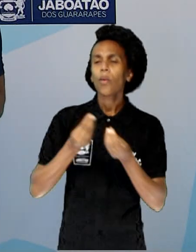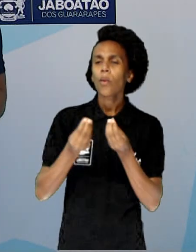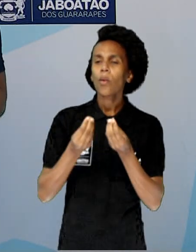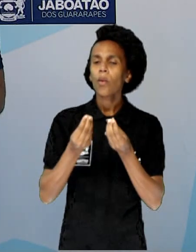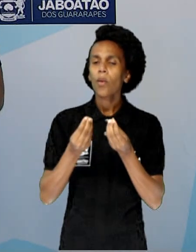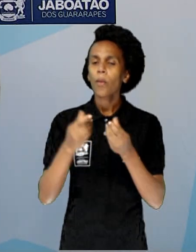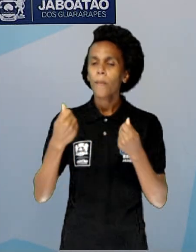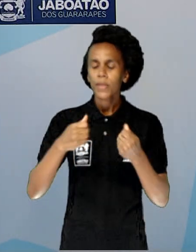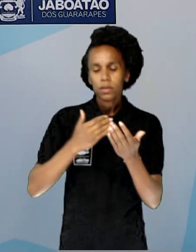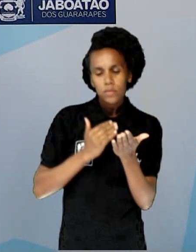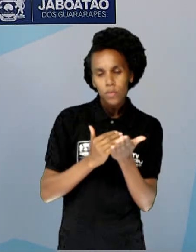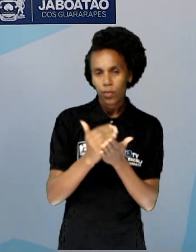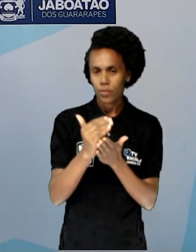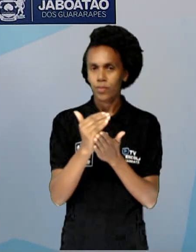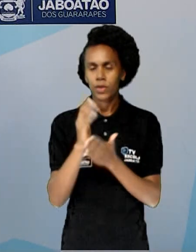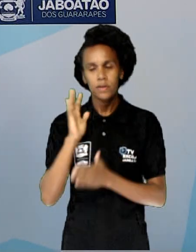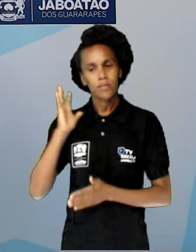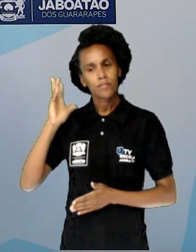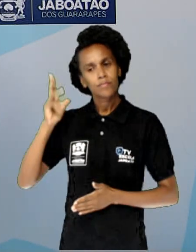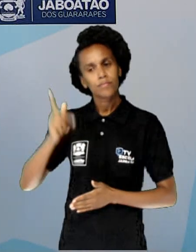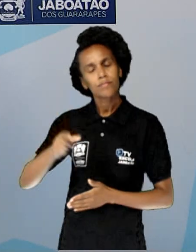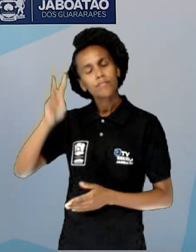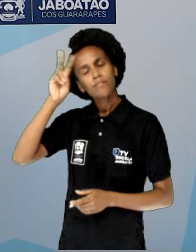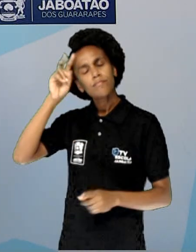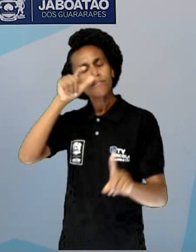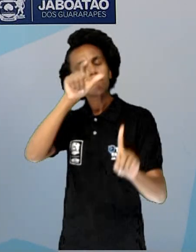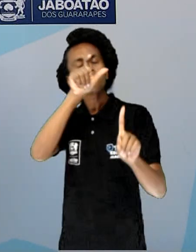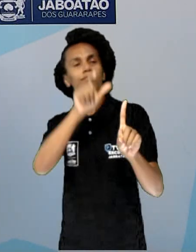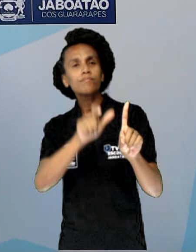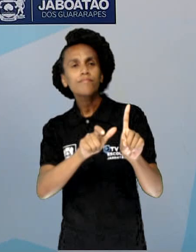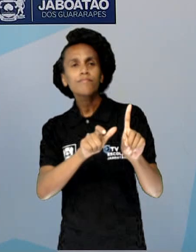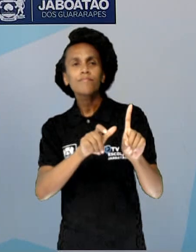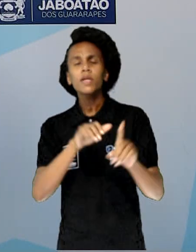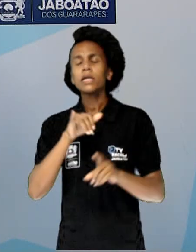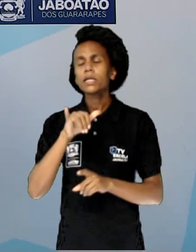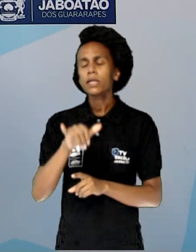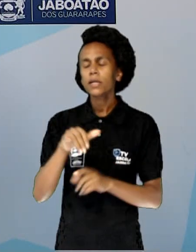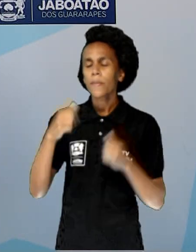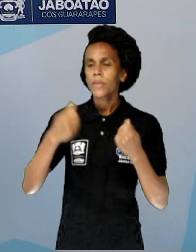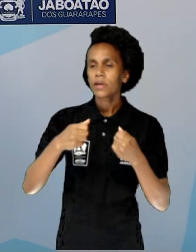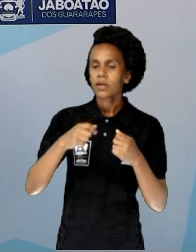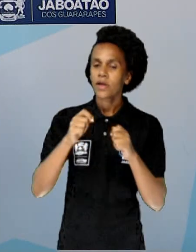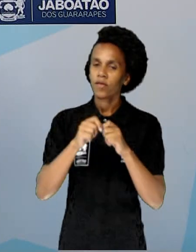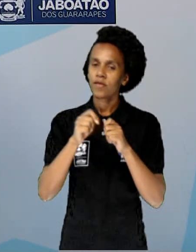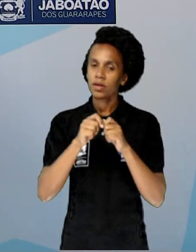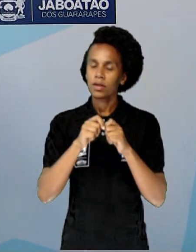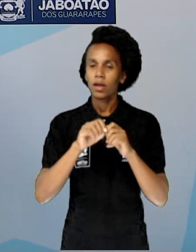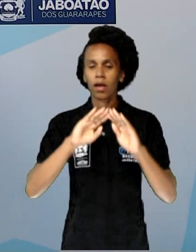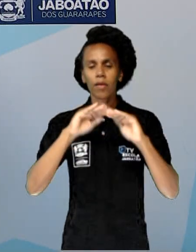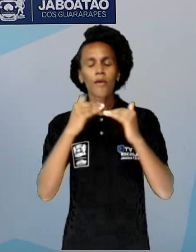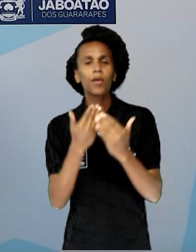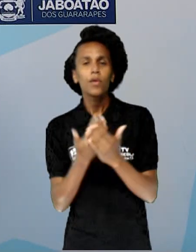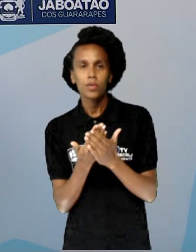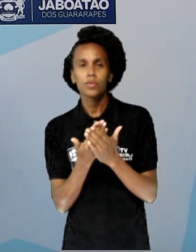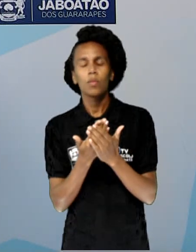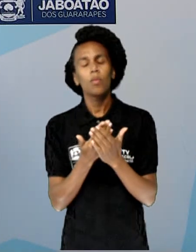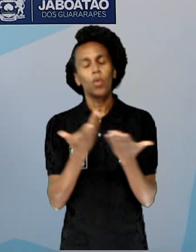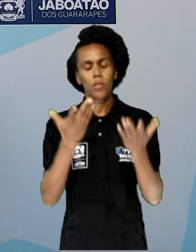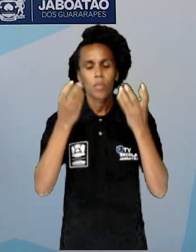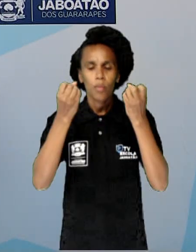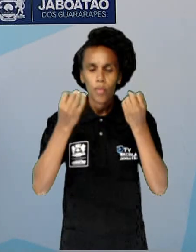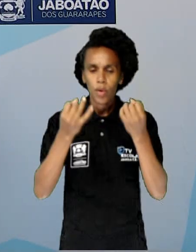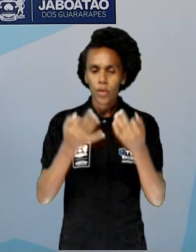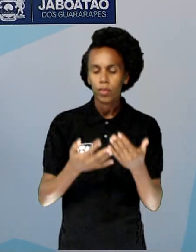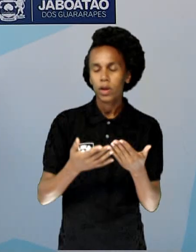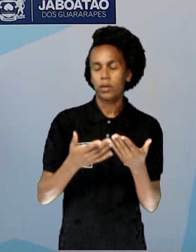que eu tenha que fazer uma biografia na escola. Como começar? Suponhamos que eu tenho um trabalho, uma coisa pessoal, ou escrever, eu